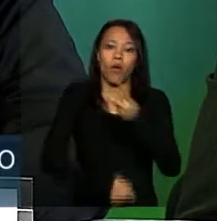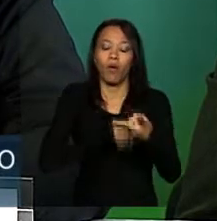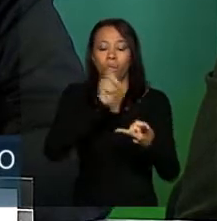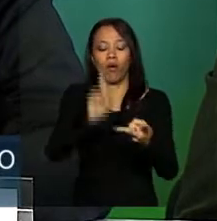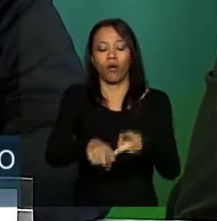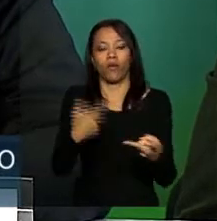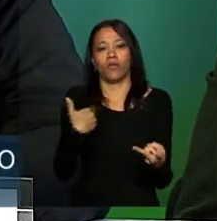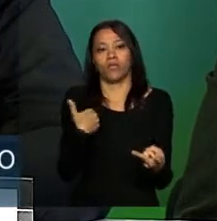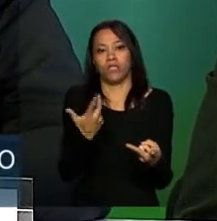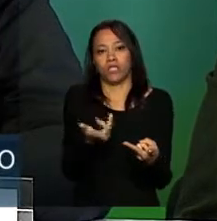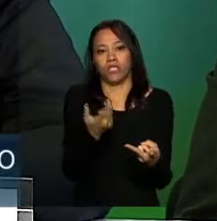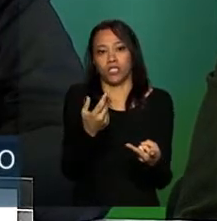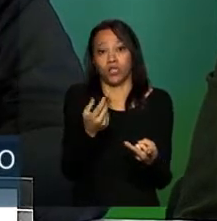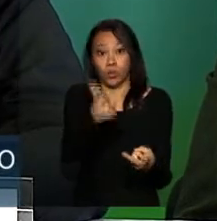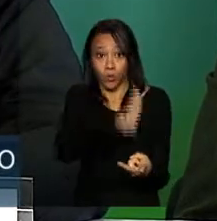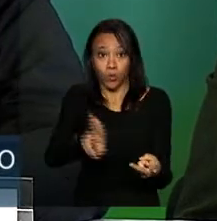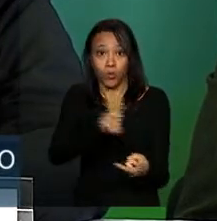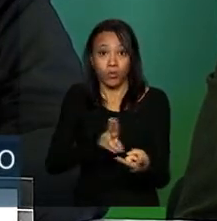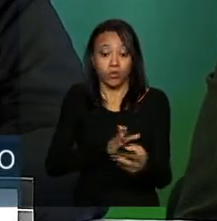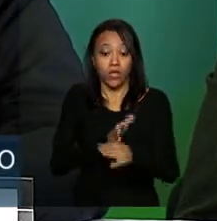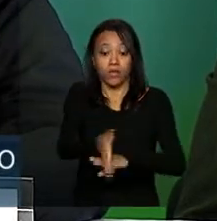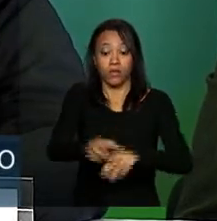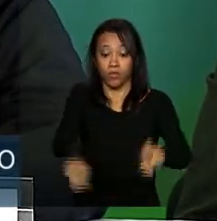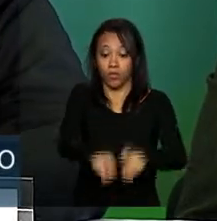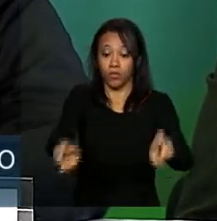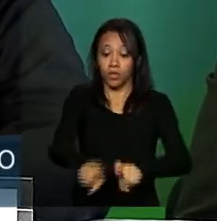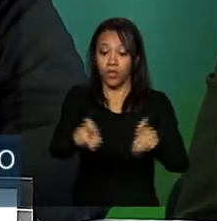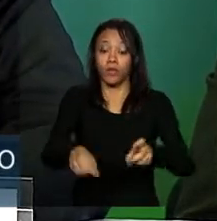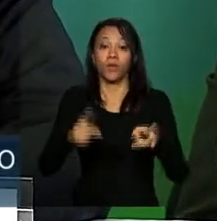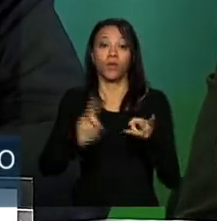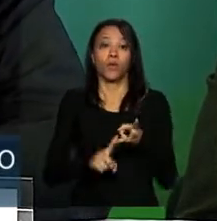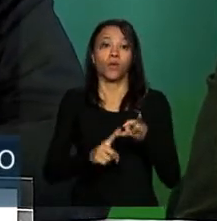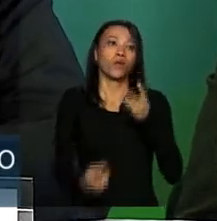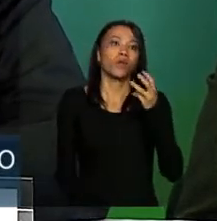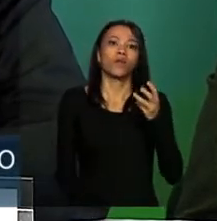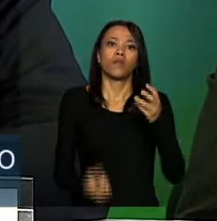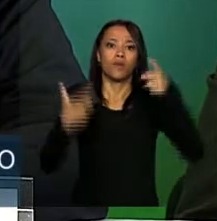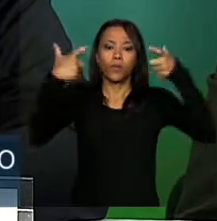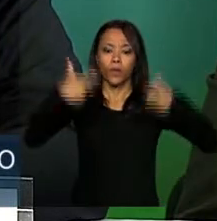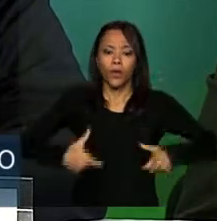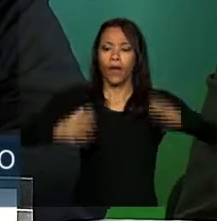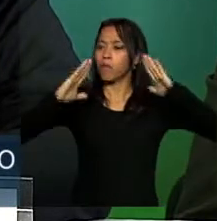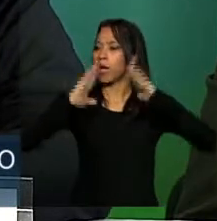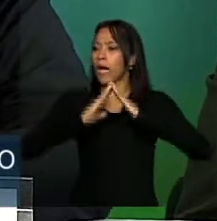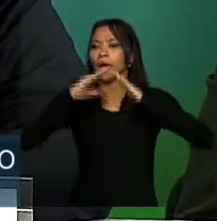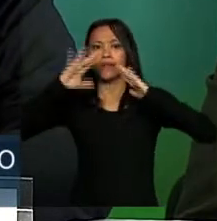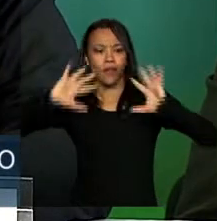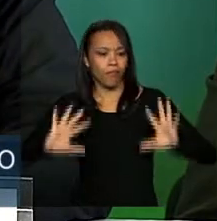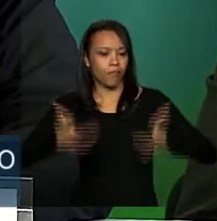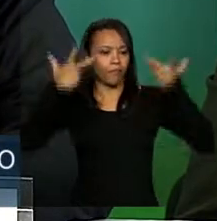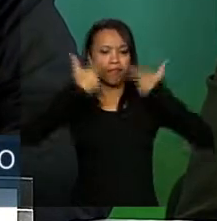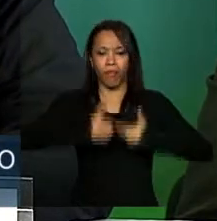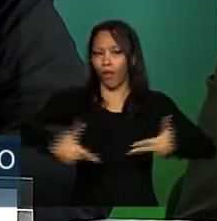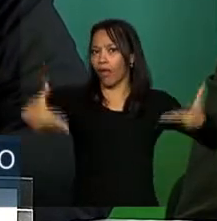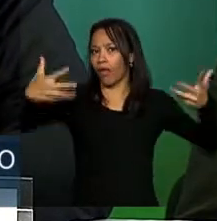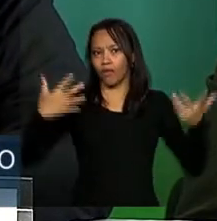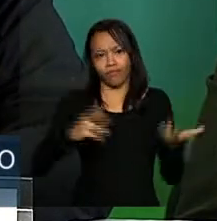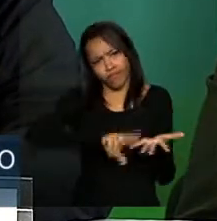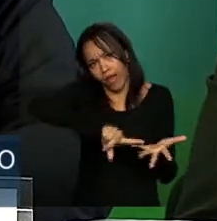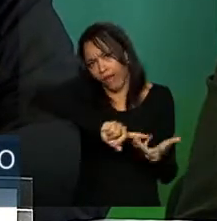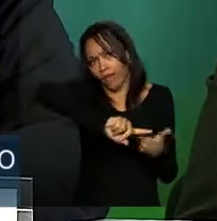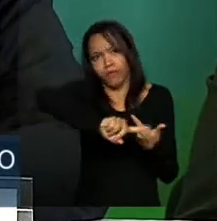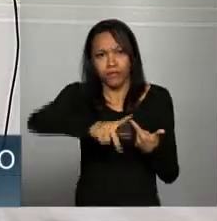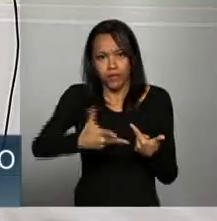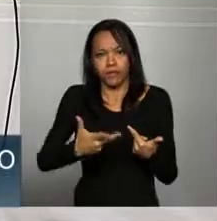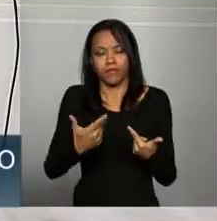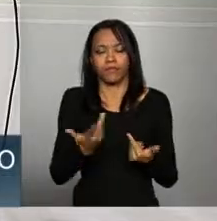digital, espaços de convivência e de celebração da vida. Então, é nessa linha que nós estamos trabalhando as nossas prioridades.